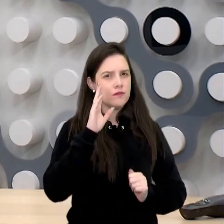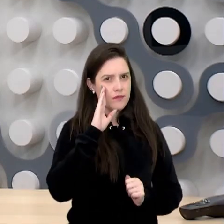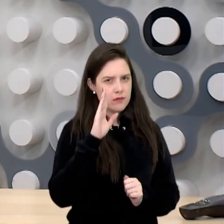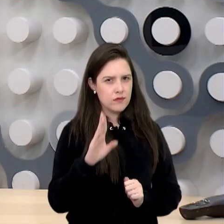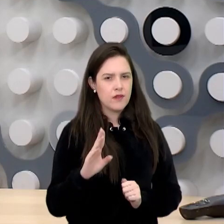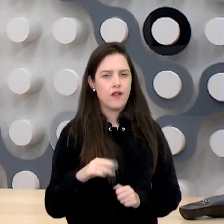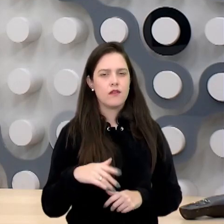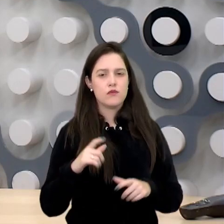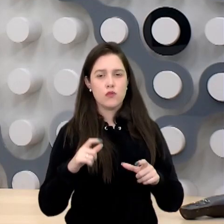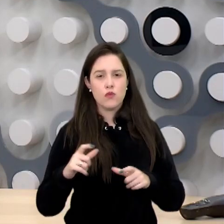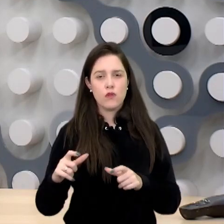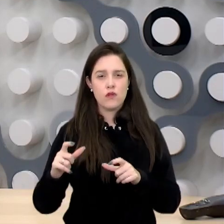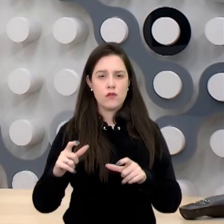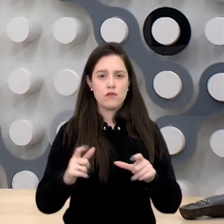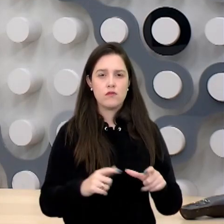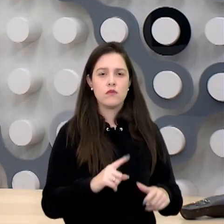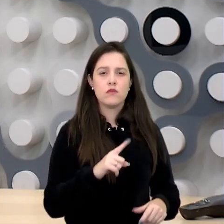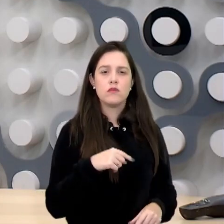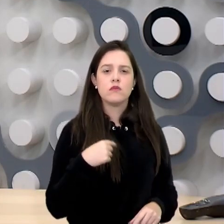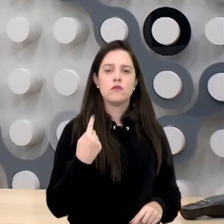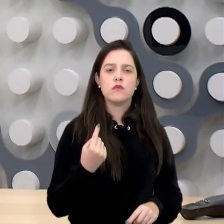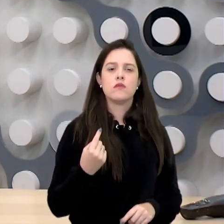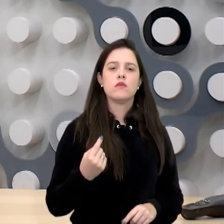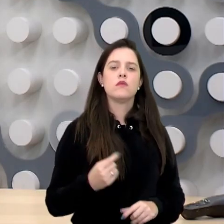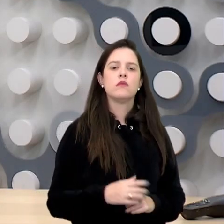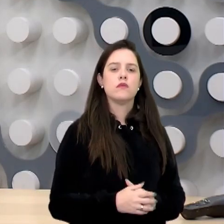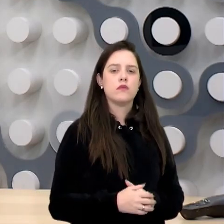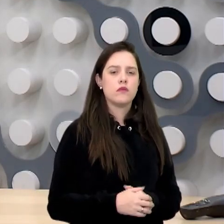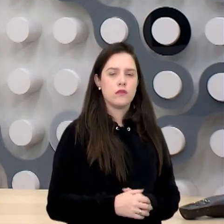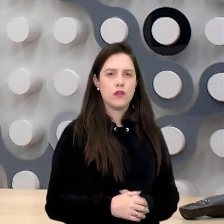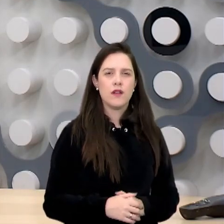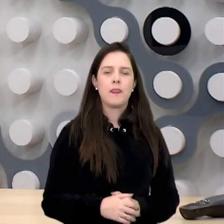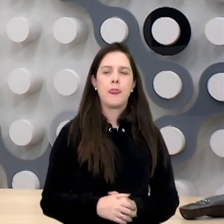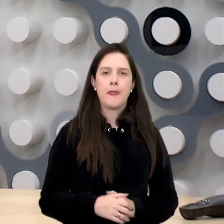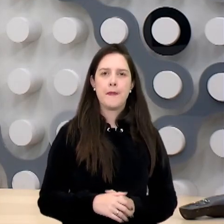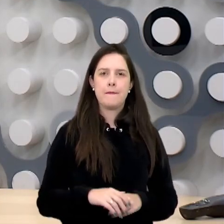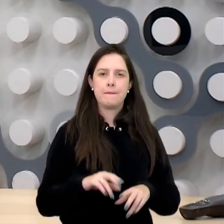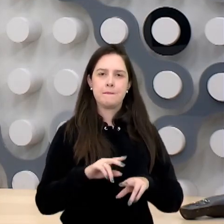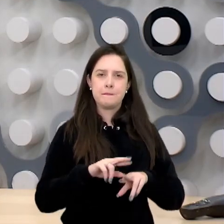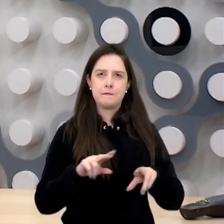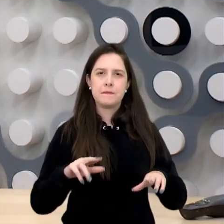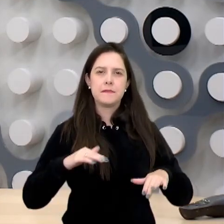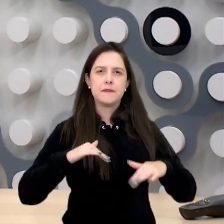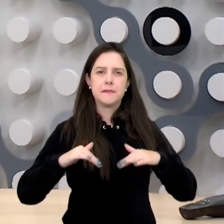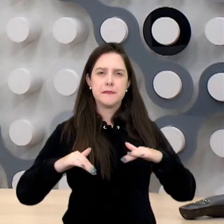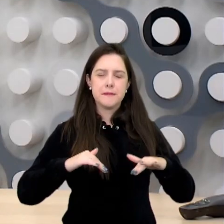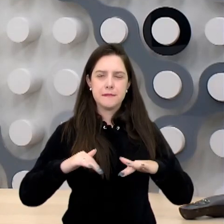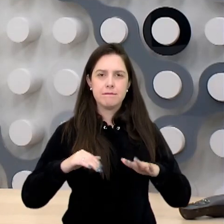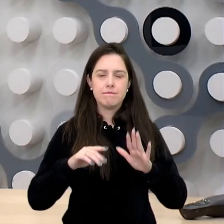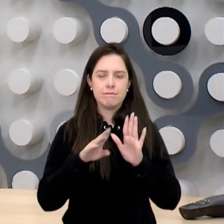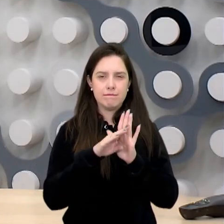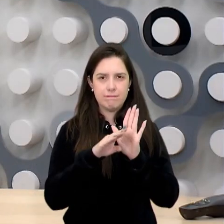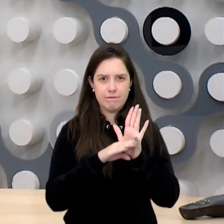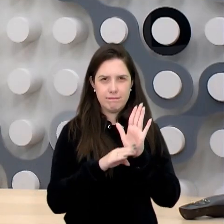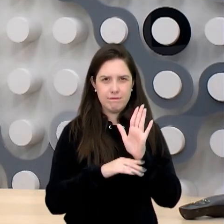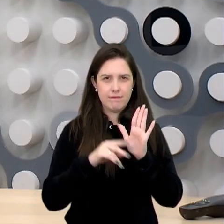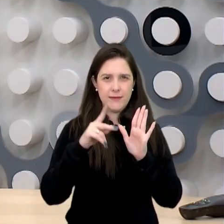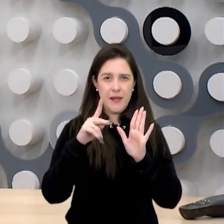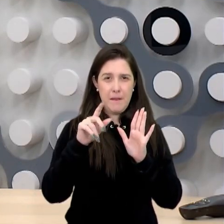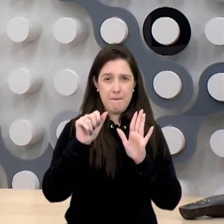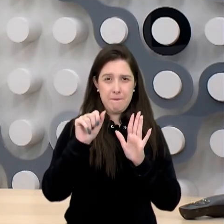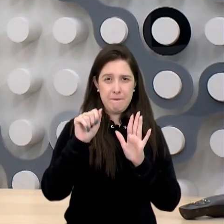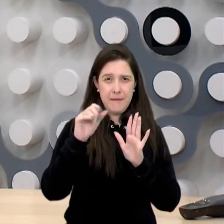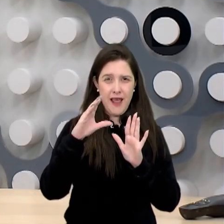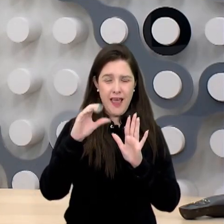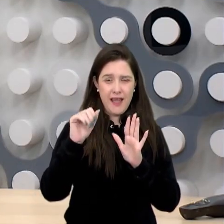aí. É o que nós chamamos aí do único continente, que é a Pangeia, né? E com o movimento das placas tectônicas, né? E aí é